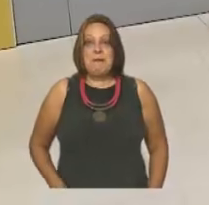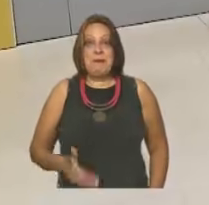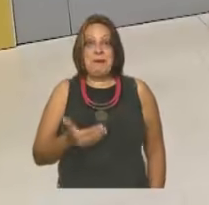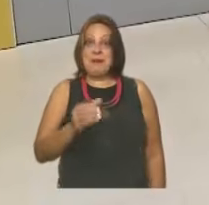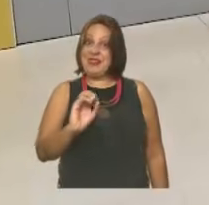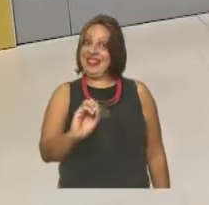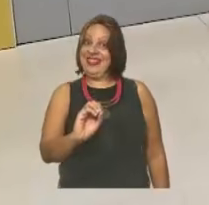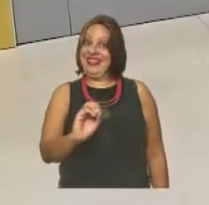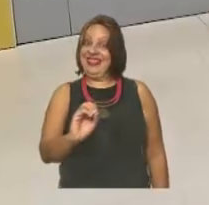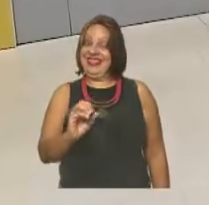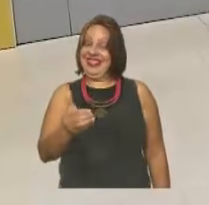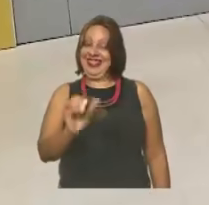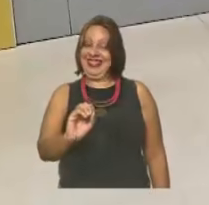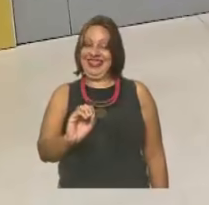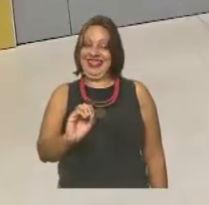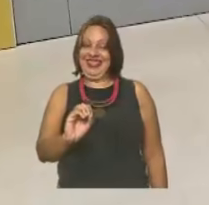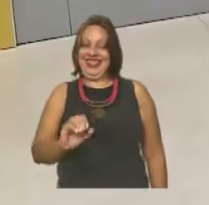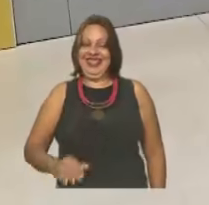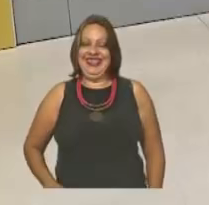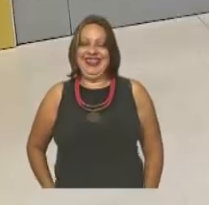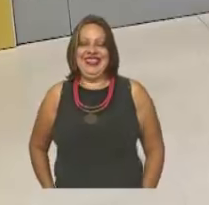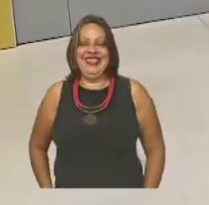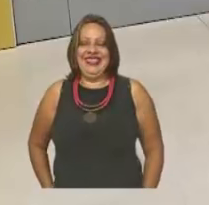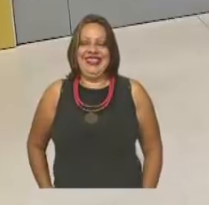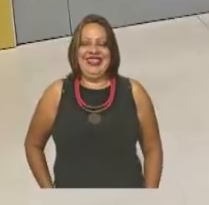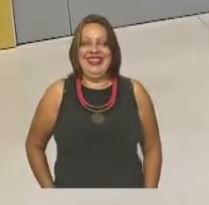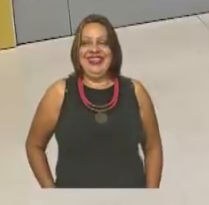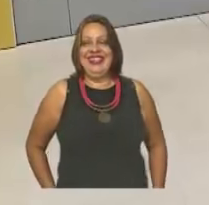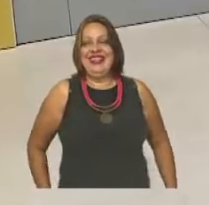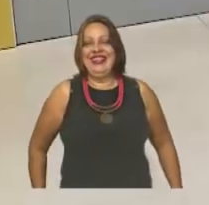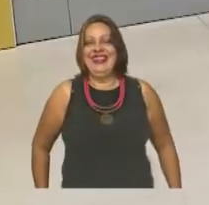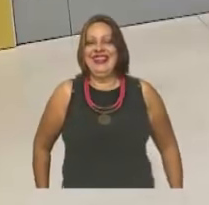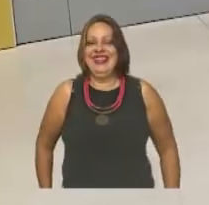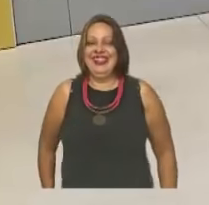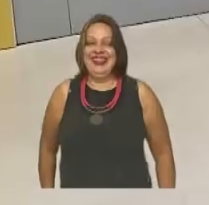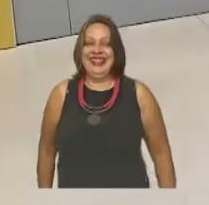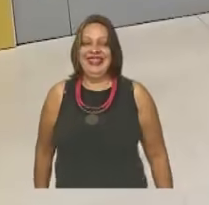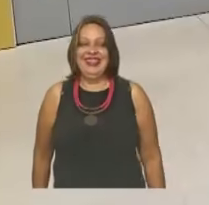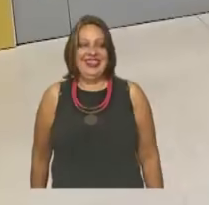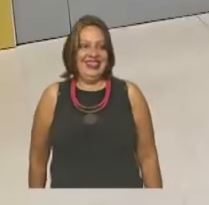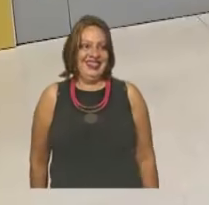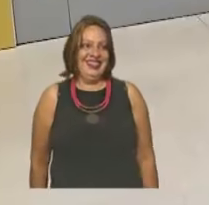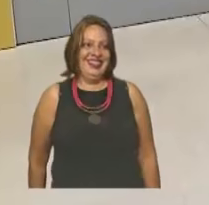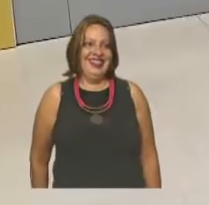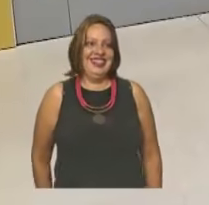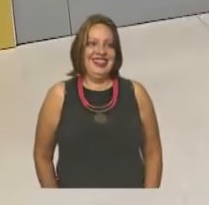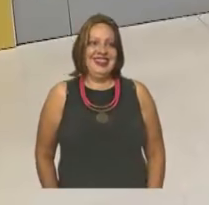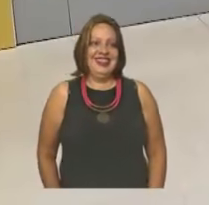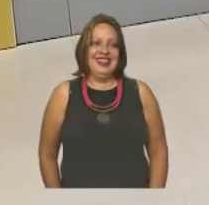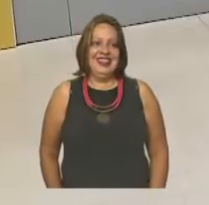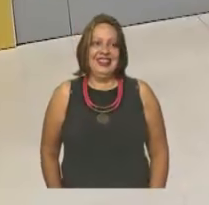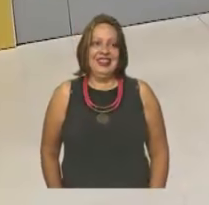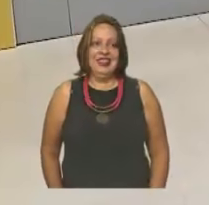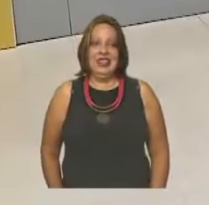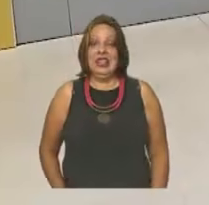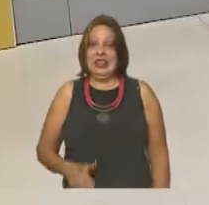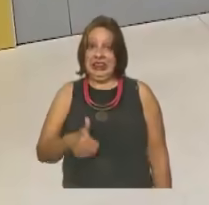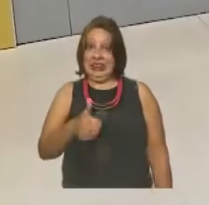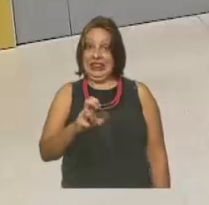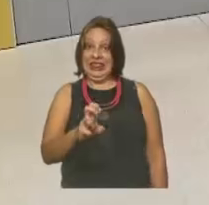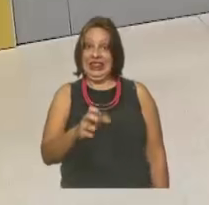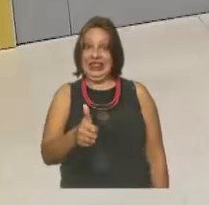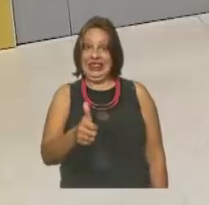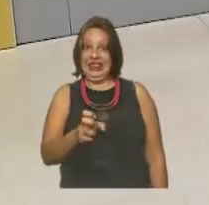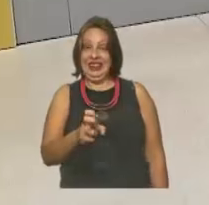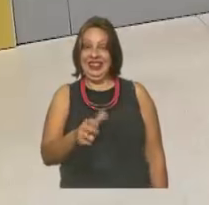Número 4, número 10 agora, número 10, número 10. Número 10 já foi, 15,